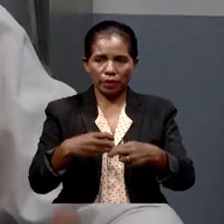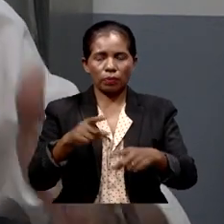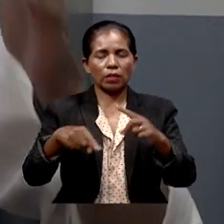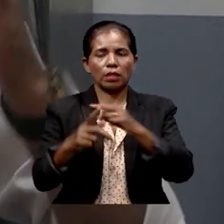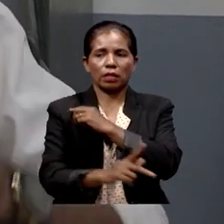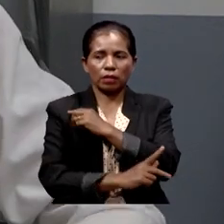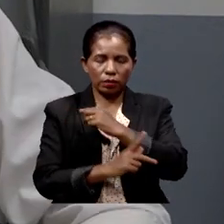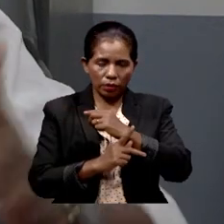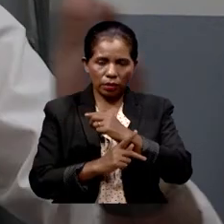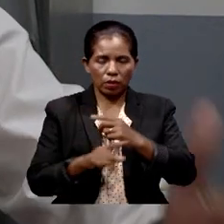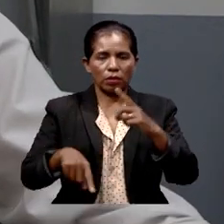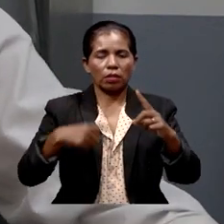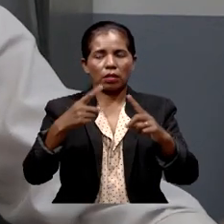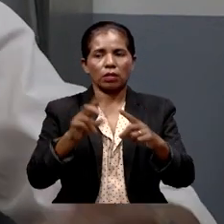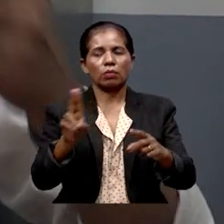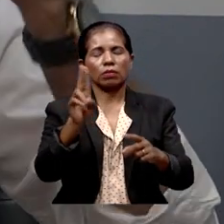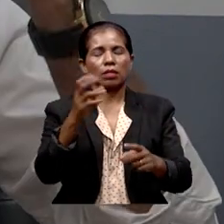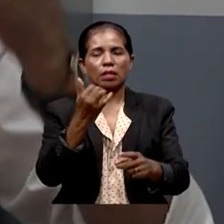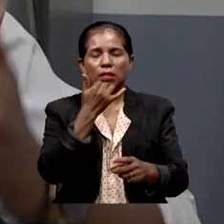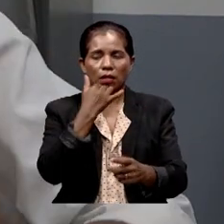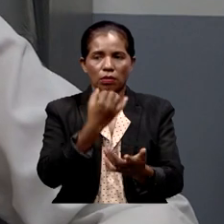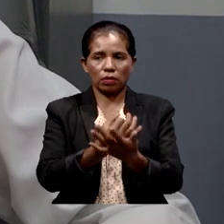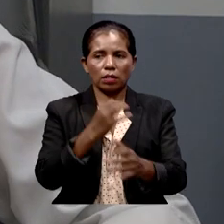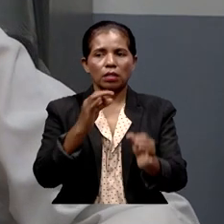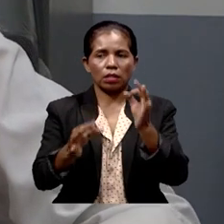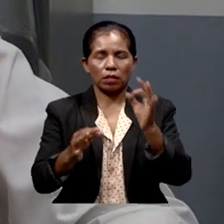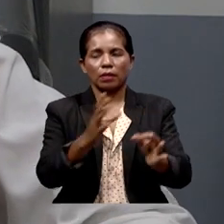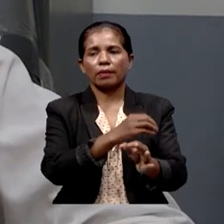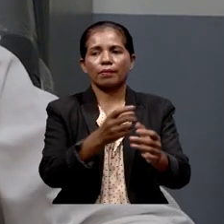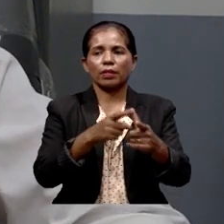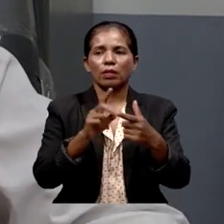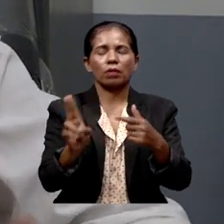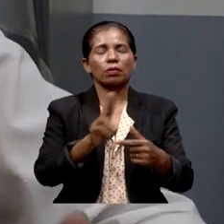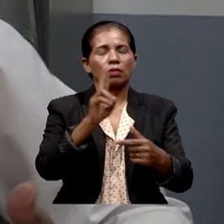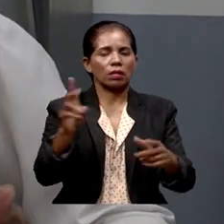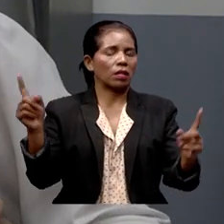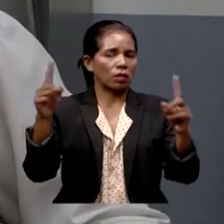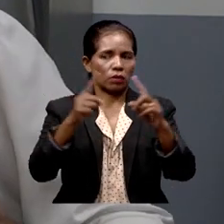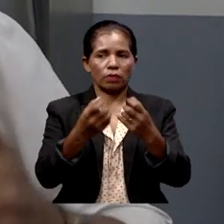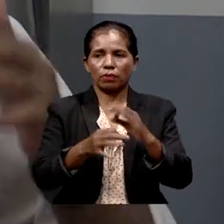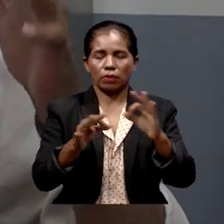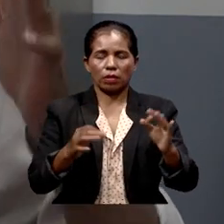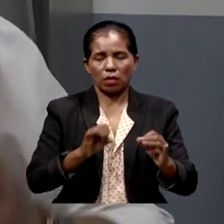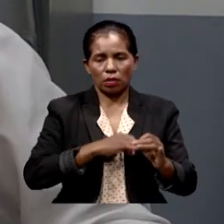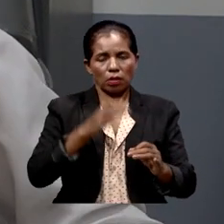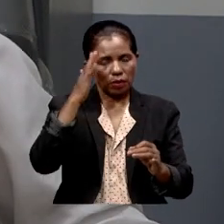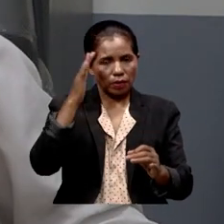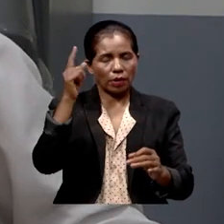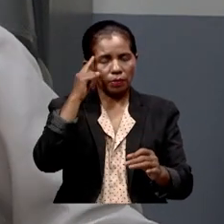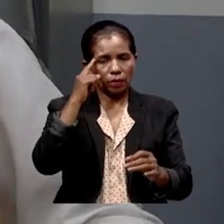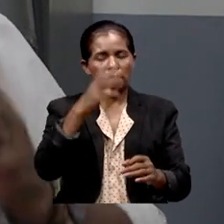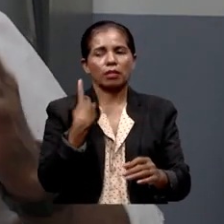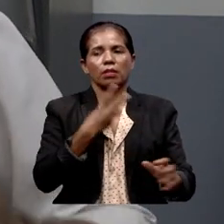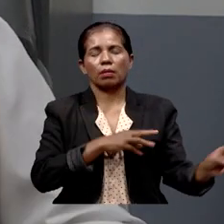korupsaun failanso ne vai hire uza sala osan mai be kare kapasida ela uzikuta saun malato o masim ne la failanso ida wanen kata kano inda ne mai